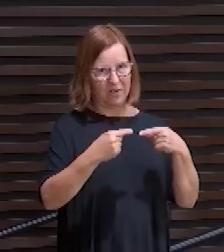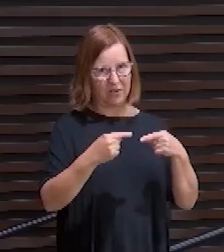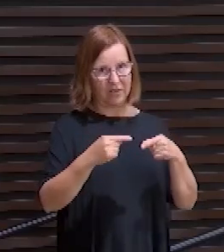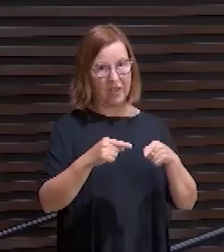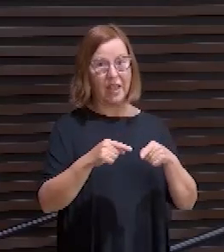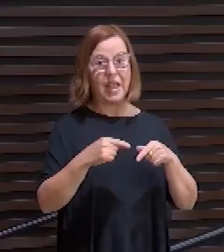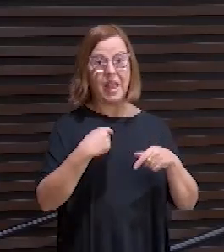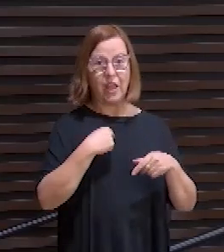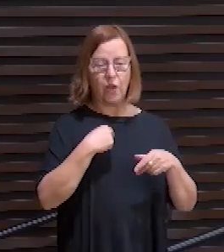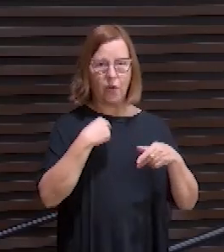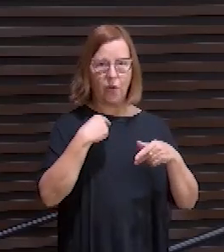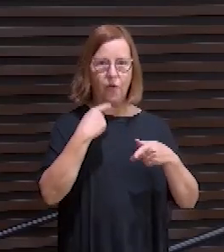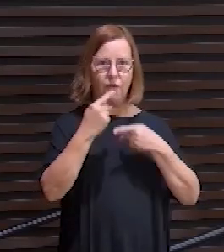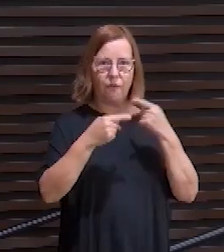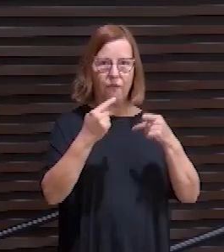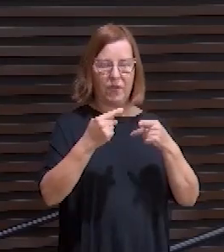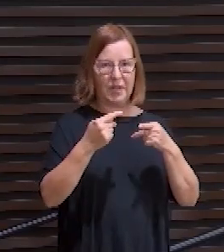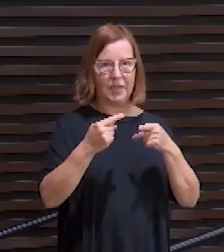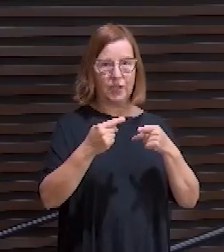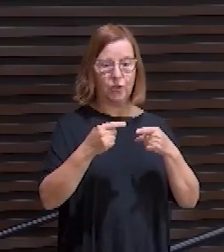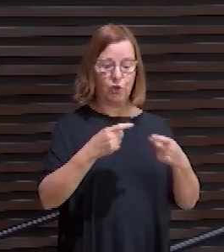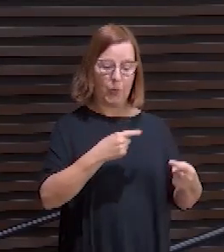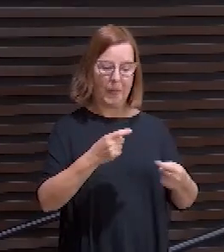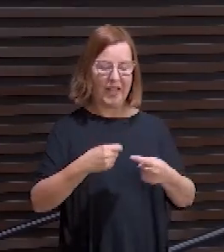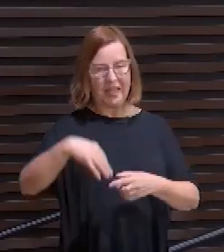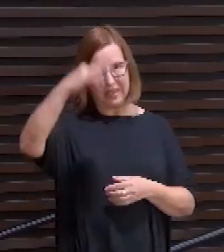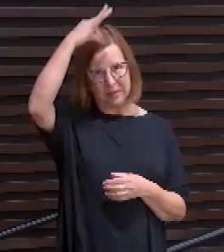guerra espiritual.